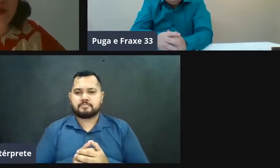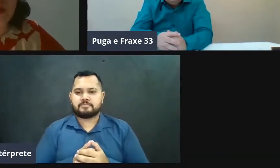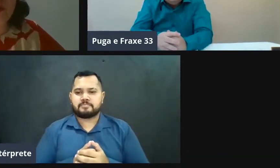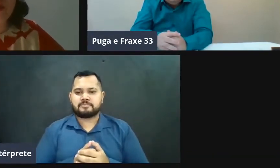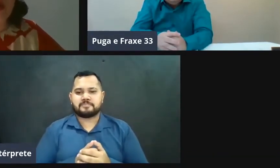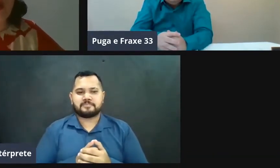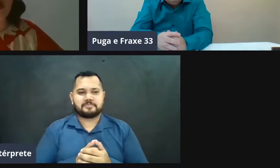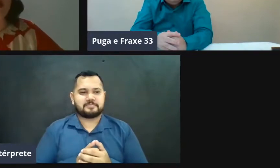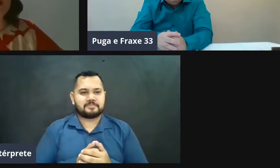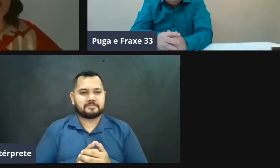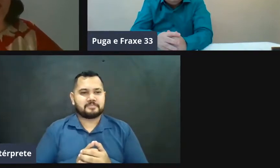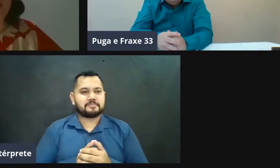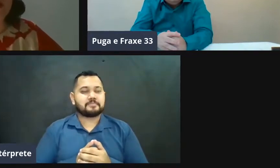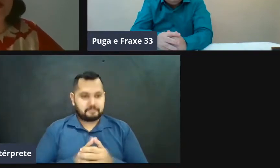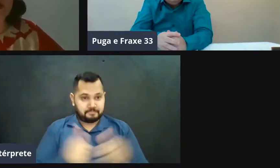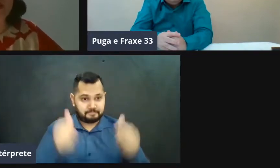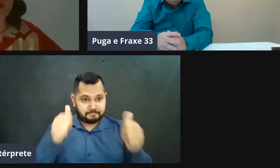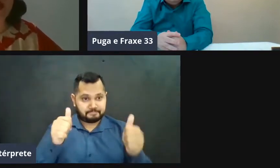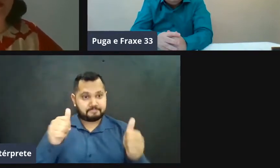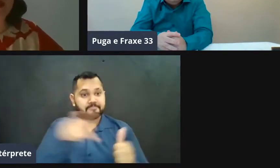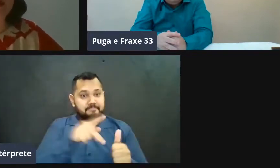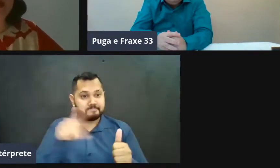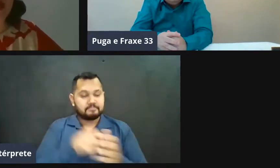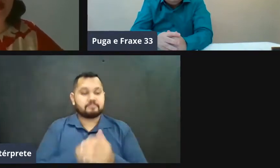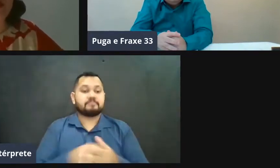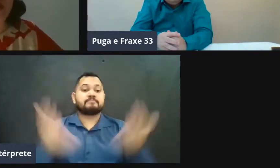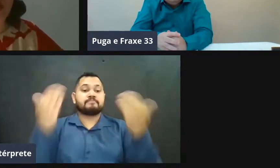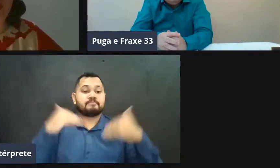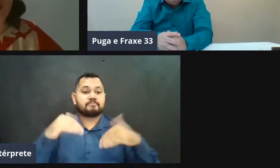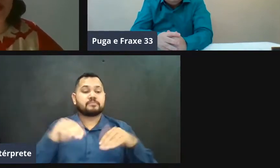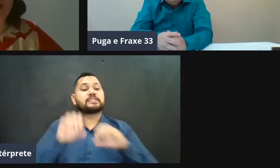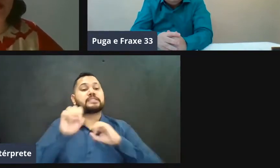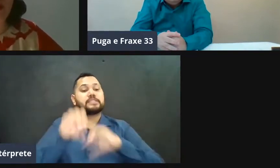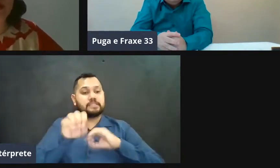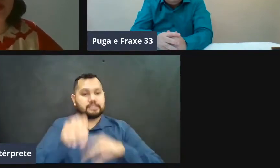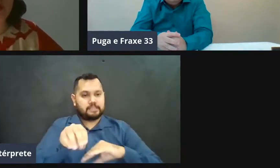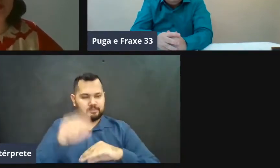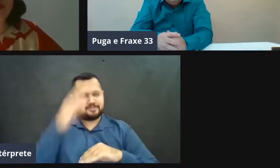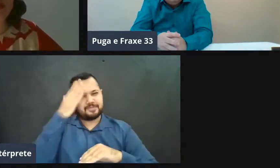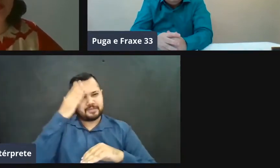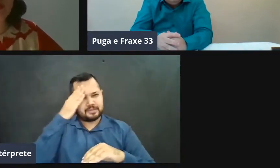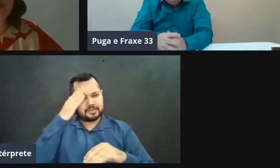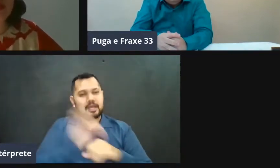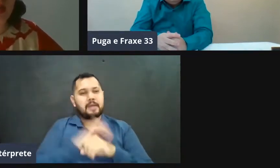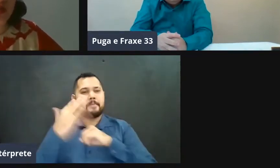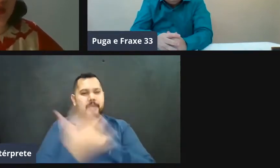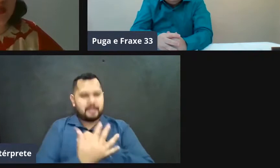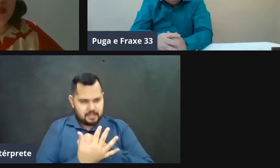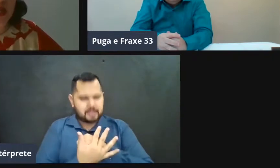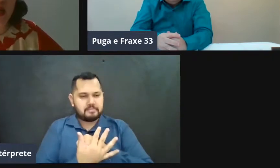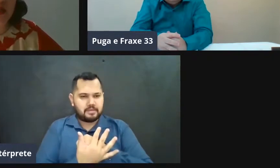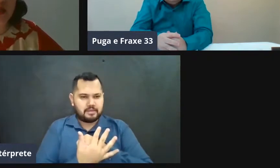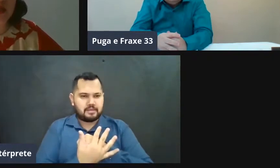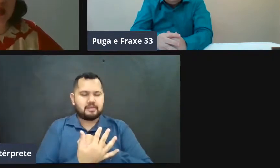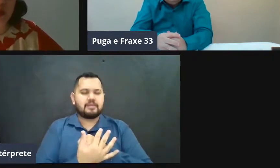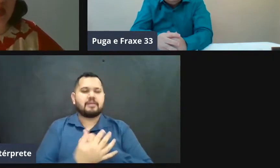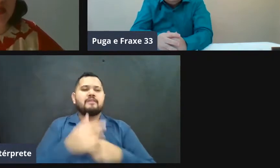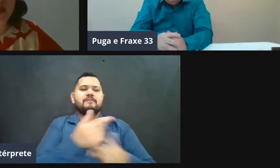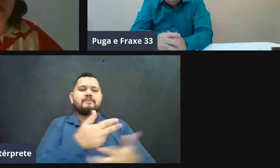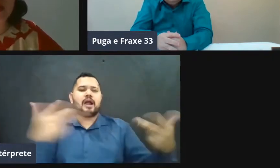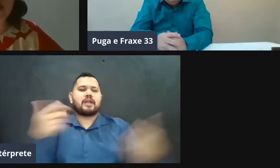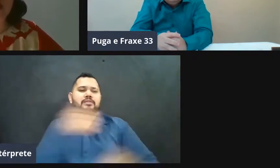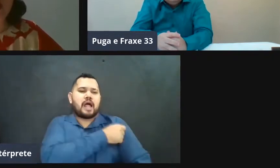Ok, professor. Com relação ao ensino, né? A pandemia agravou o problema do abandono de estudos em diversas áreas